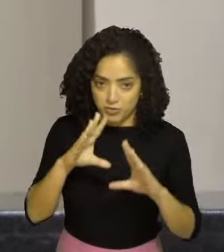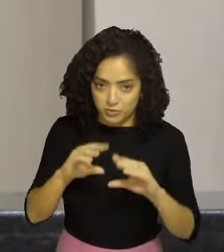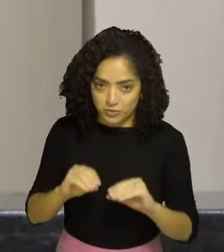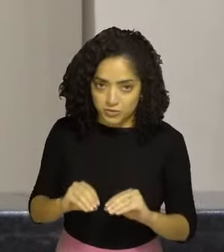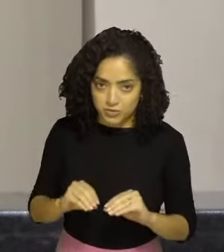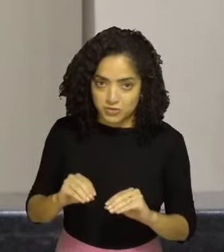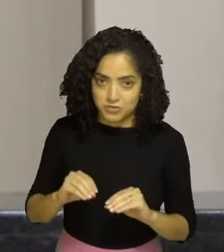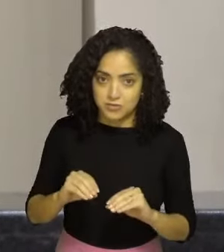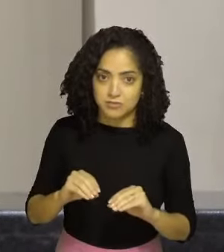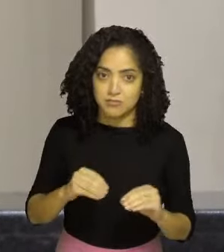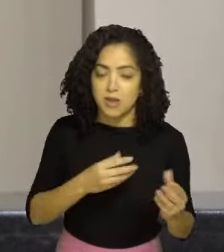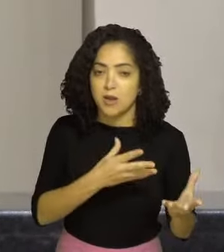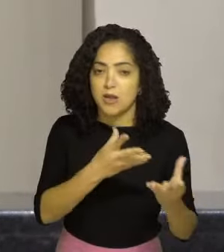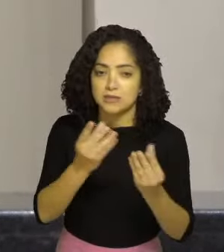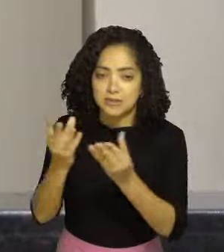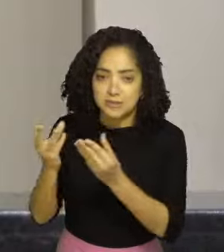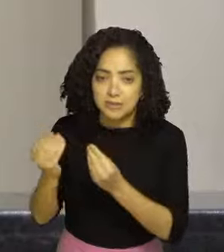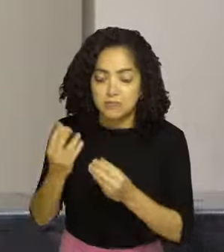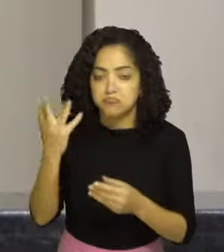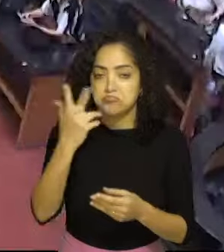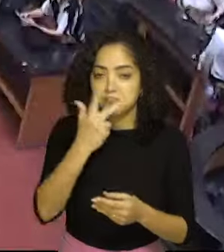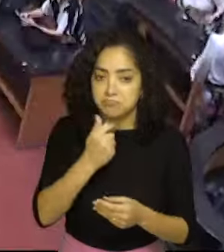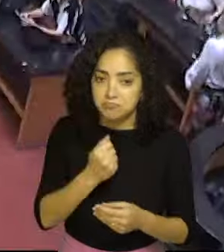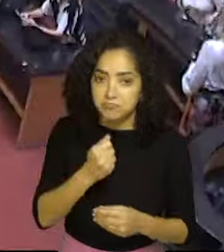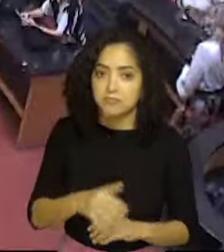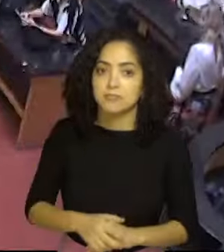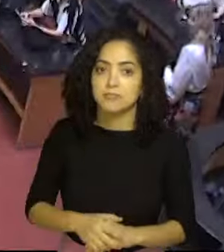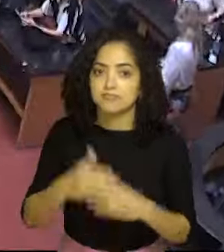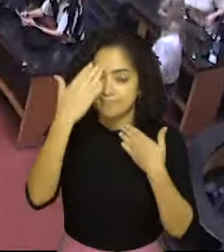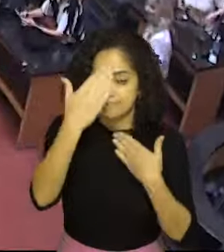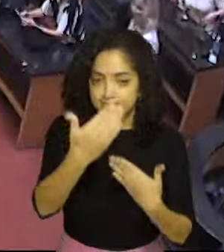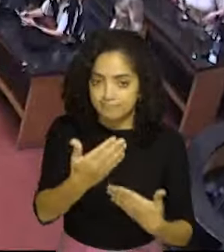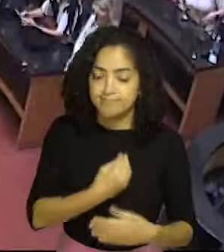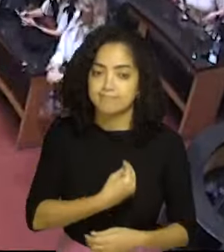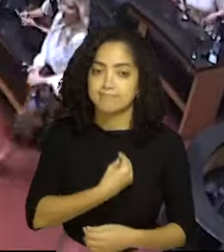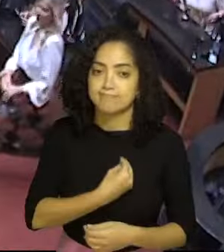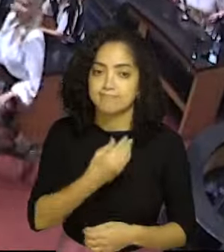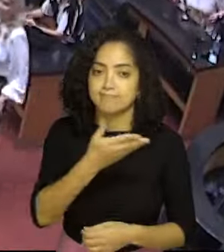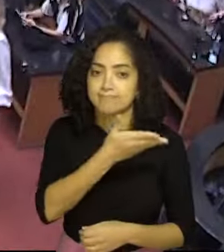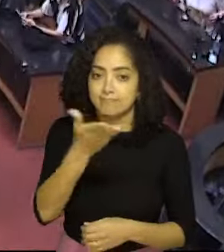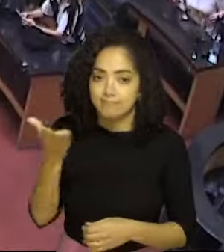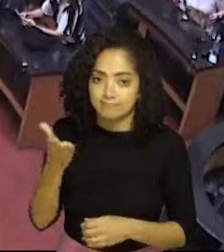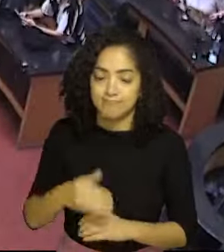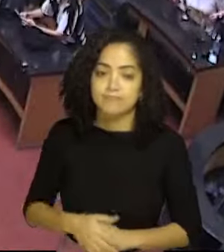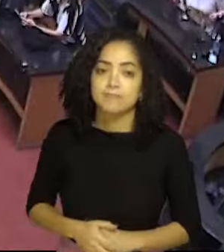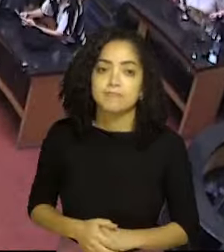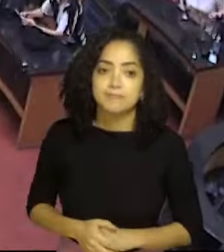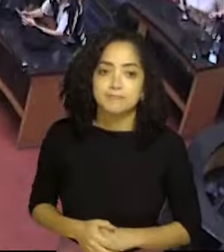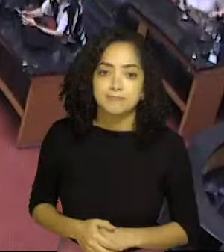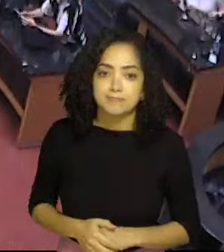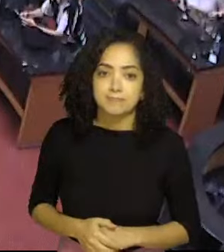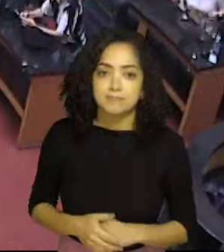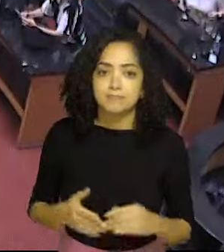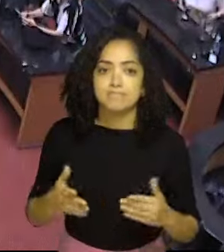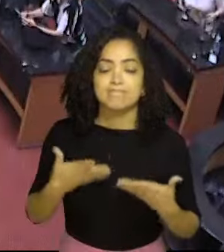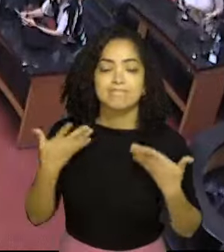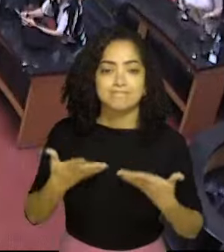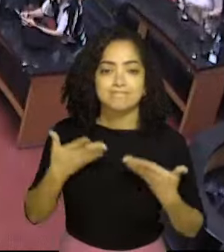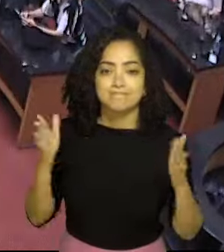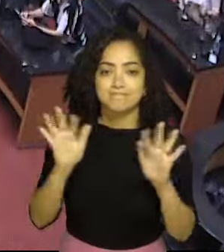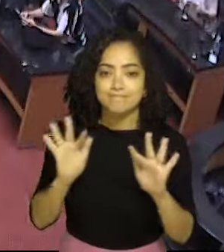Casa cheia, casa linda. Muito obrigada pela presença de todos vocês. Uma alegria muito